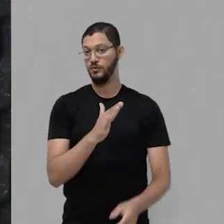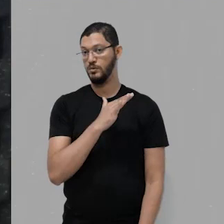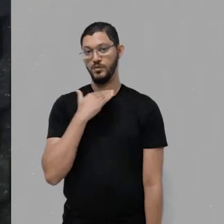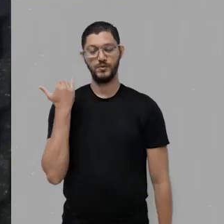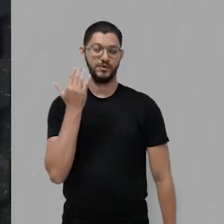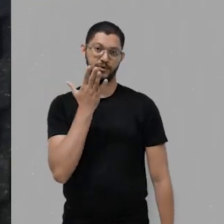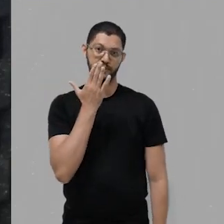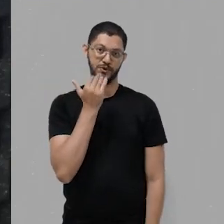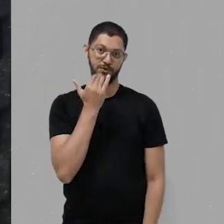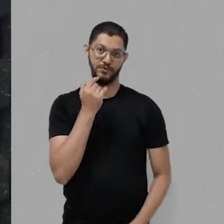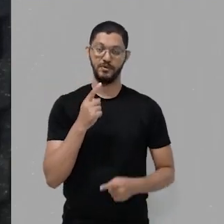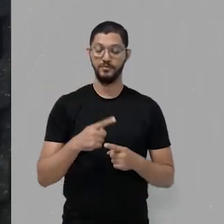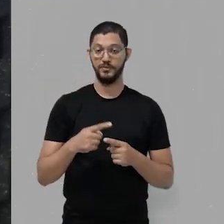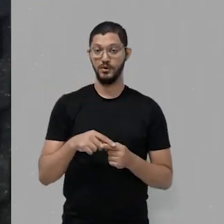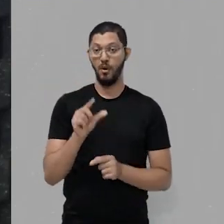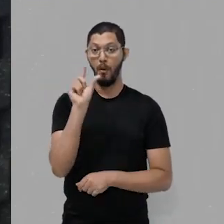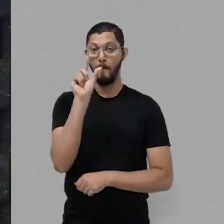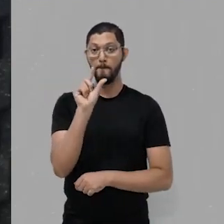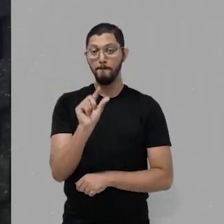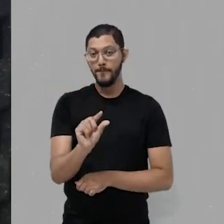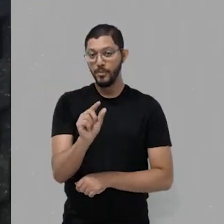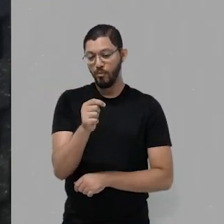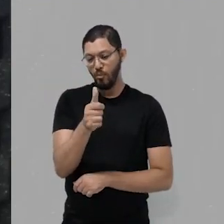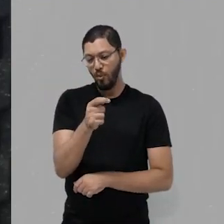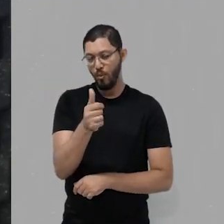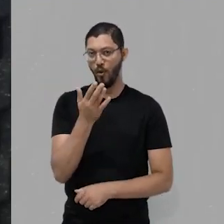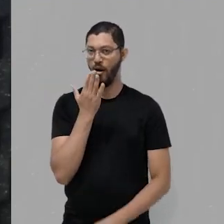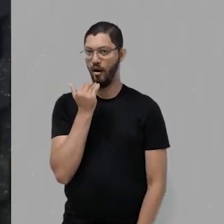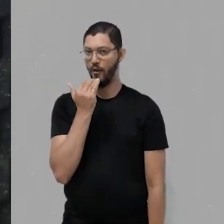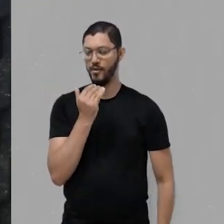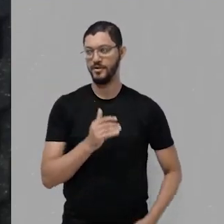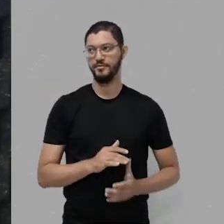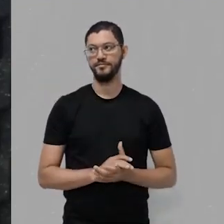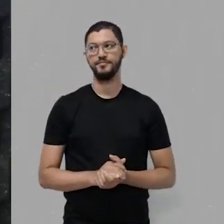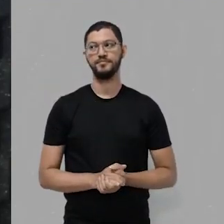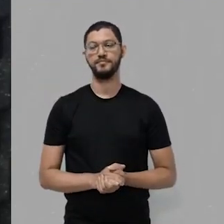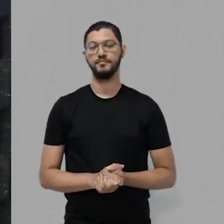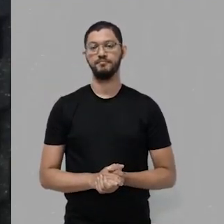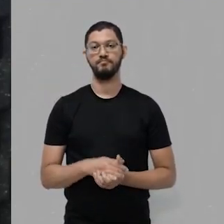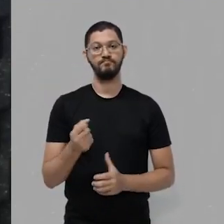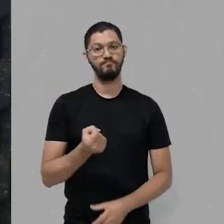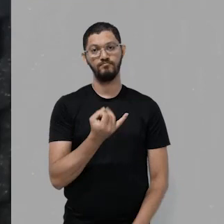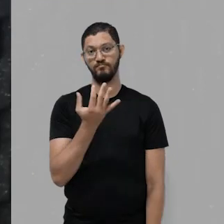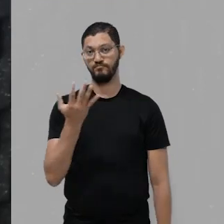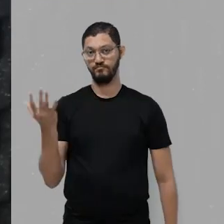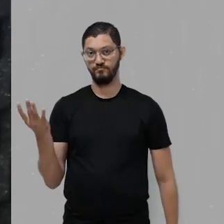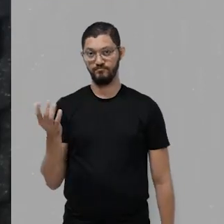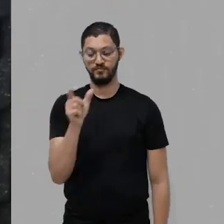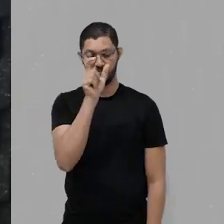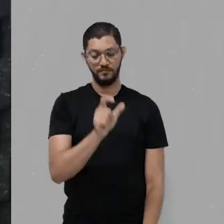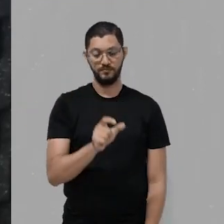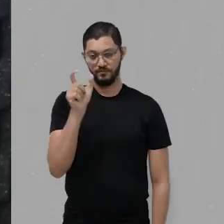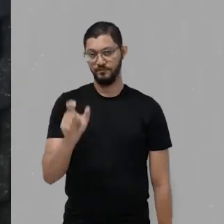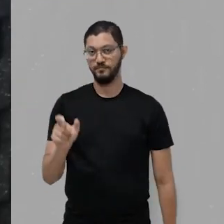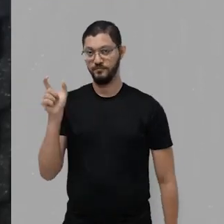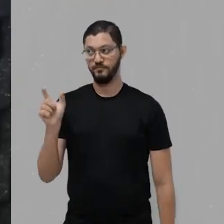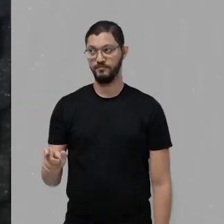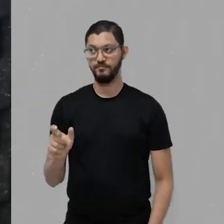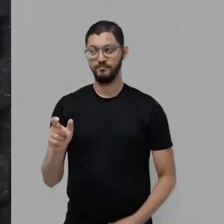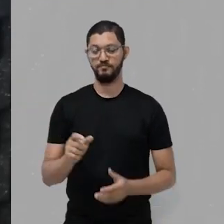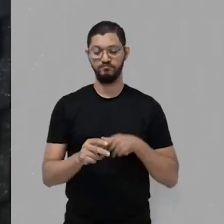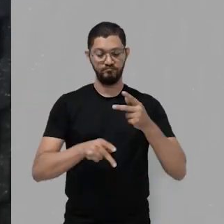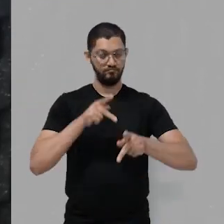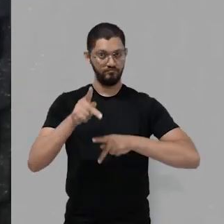fome, porque vai ter pouca comida. Então, a quantidade de indivíduos